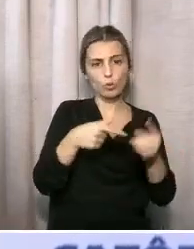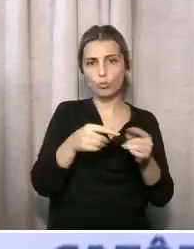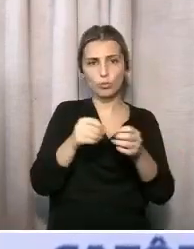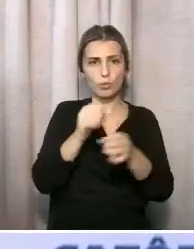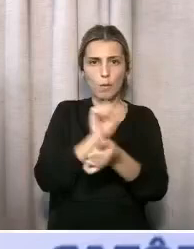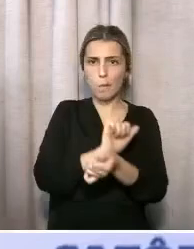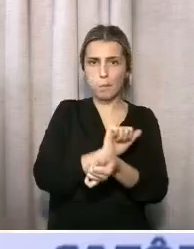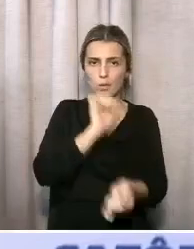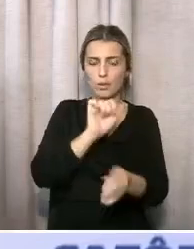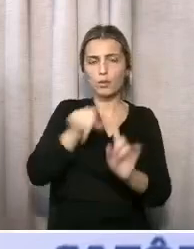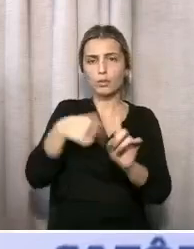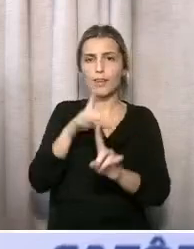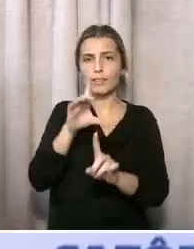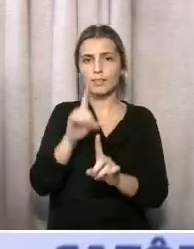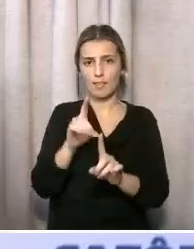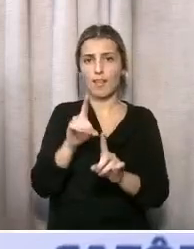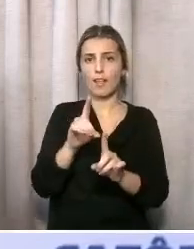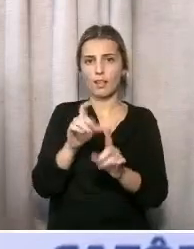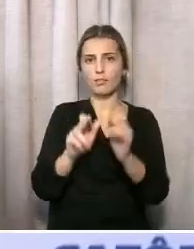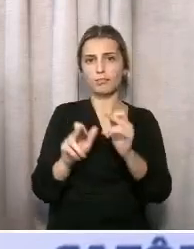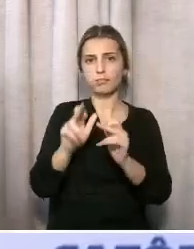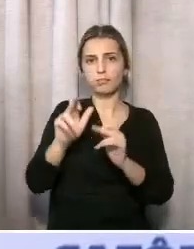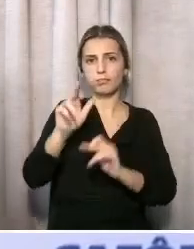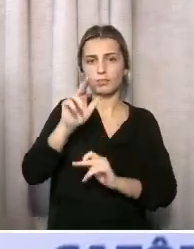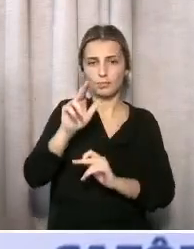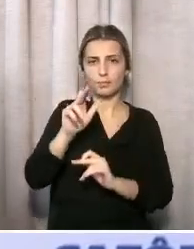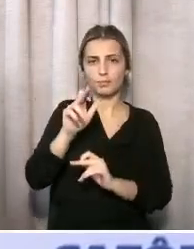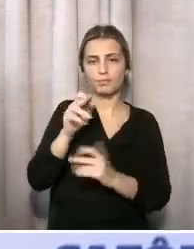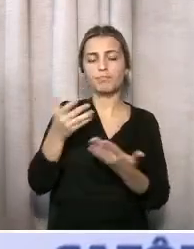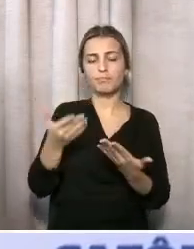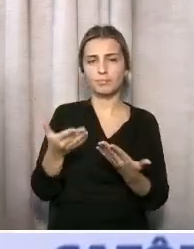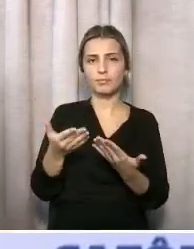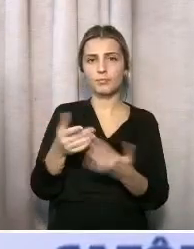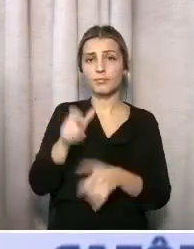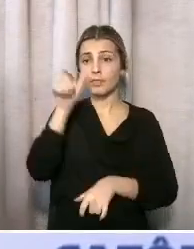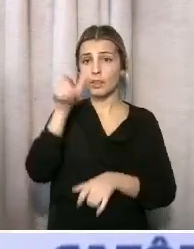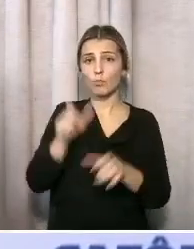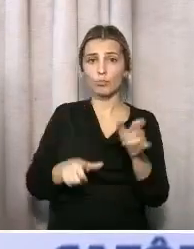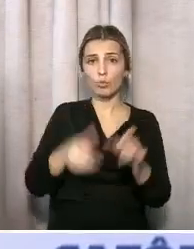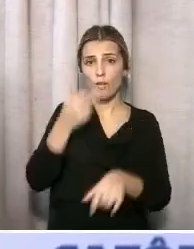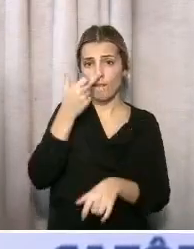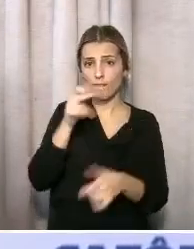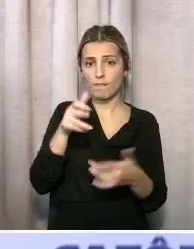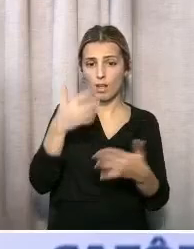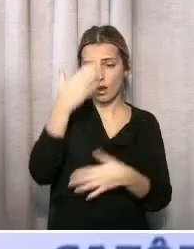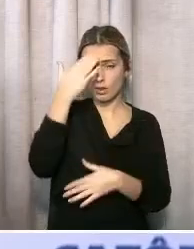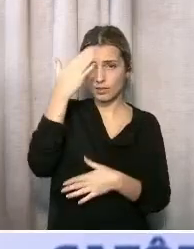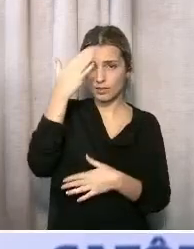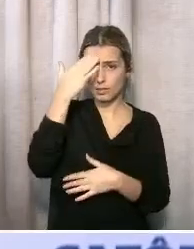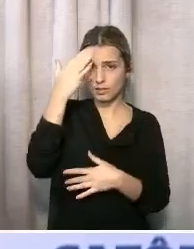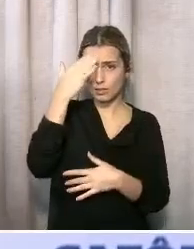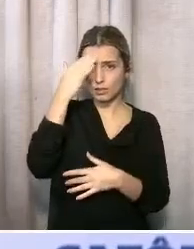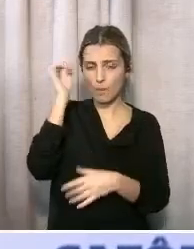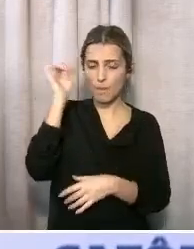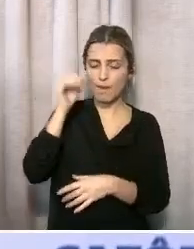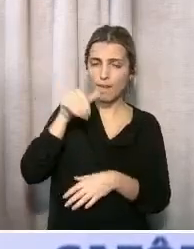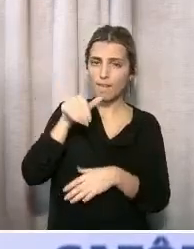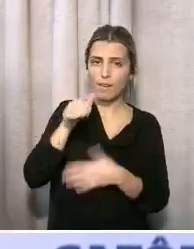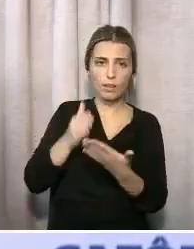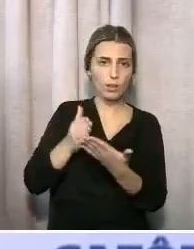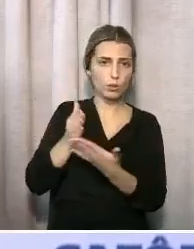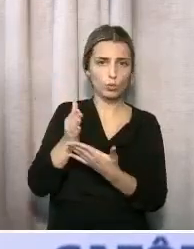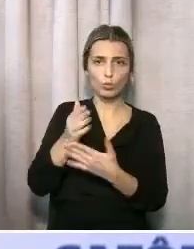fizemos seis aumentos das pensões mais baixas os pensionistas em Portugal sabem que o partido socialista Continuará a melhorar os seus